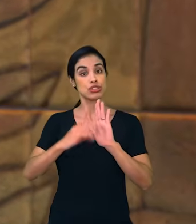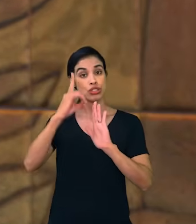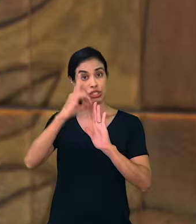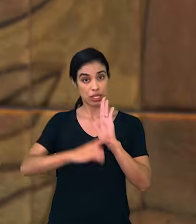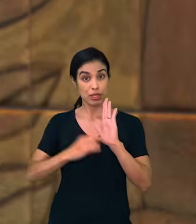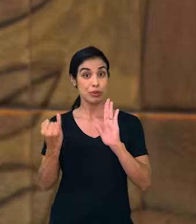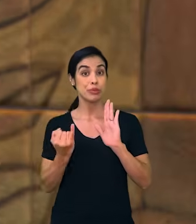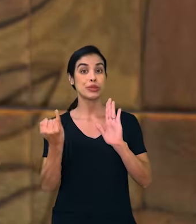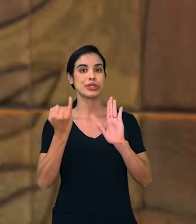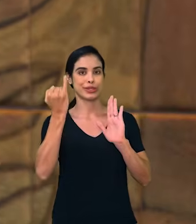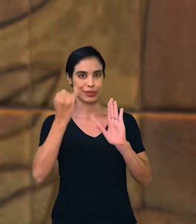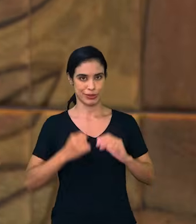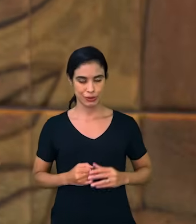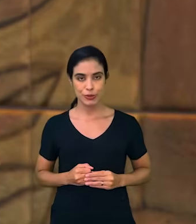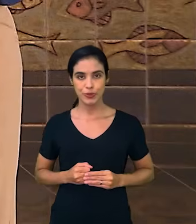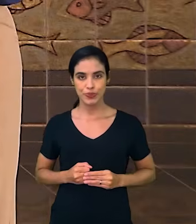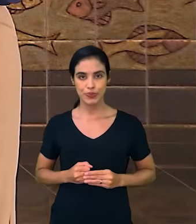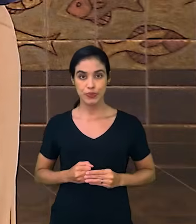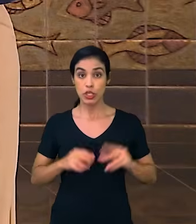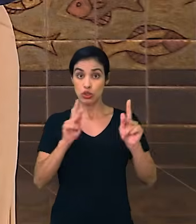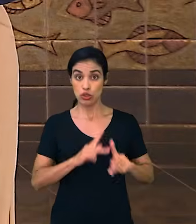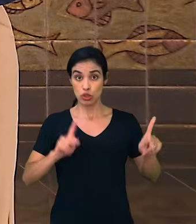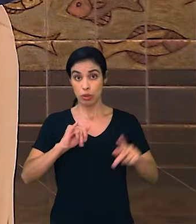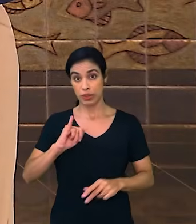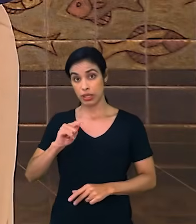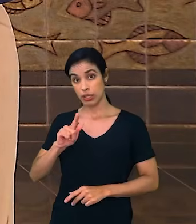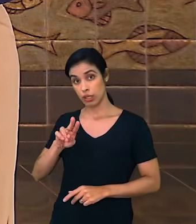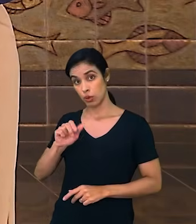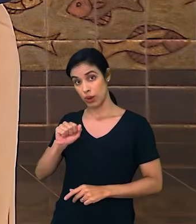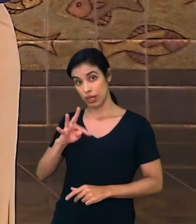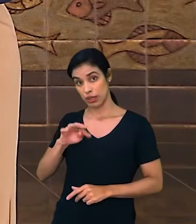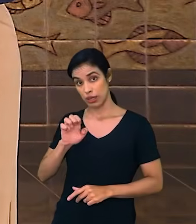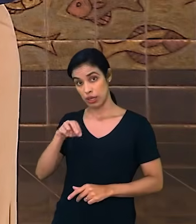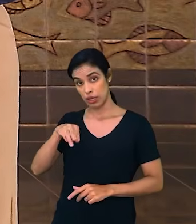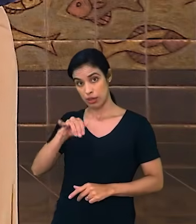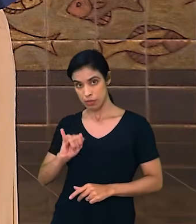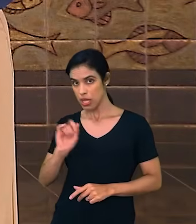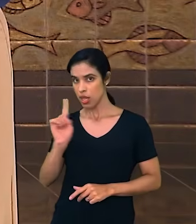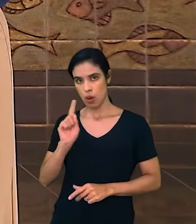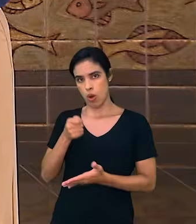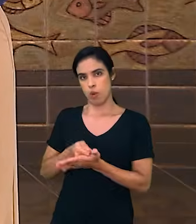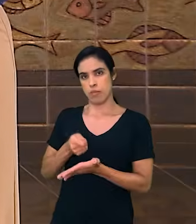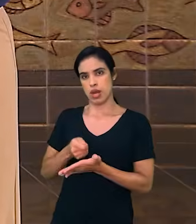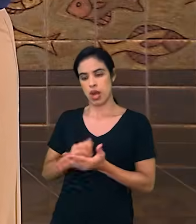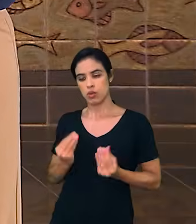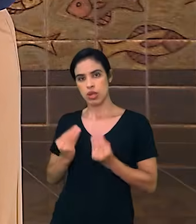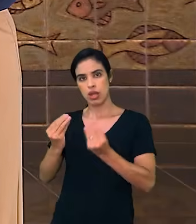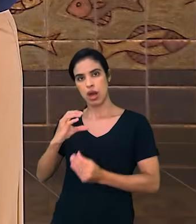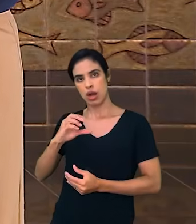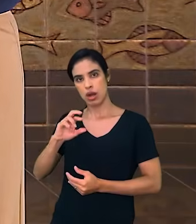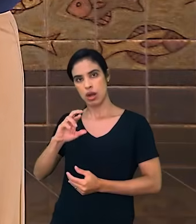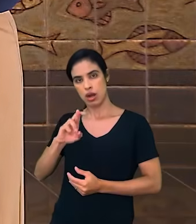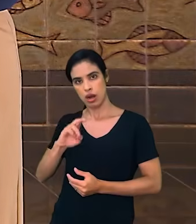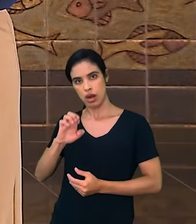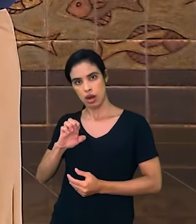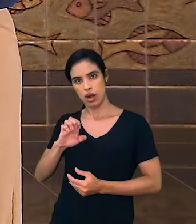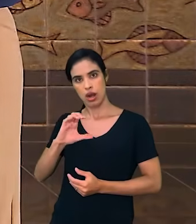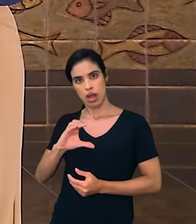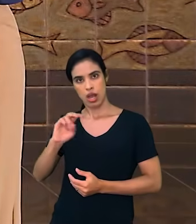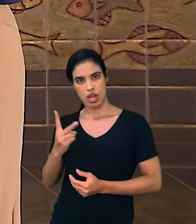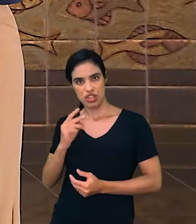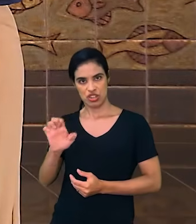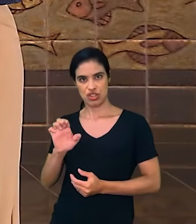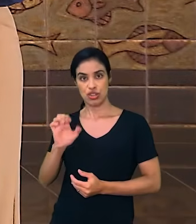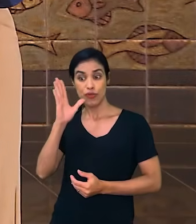direito que afeta a vida de muitas pessoas. O Shopping Iguatemi, em Porto Alegre, não é obrigado a oferecer creche para os filhos das empregadas